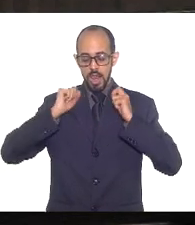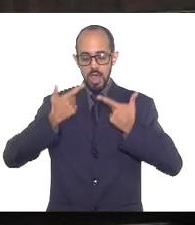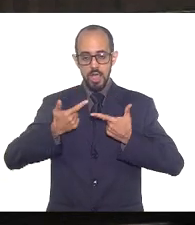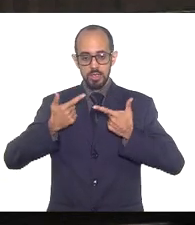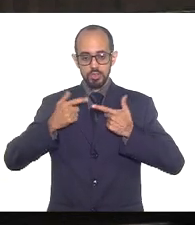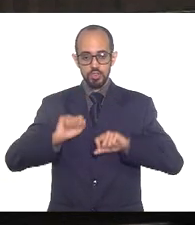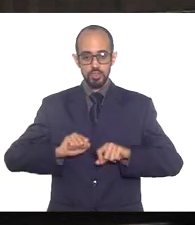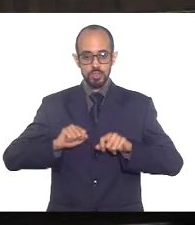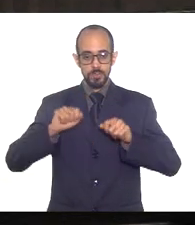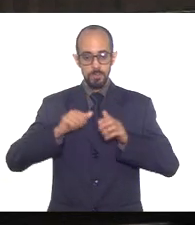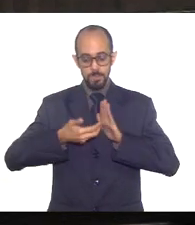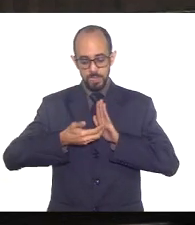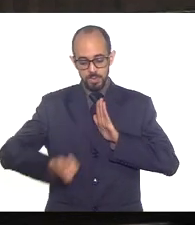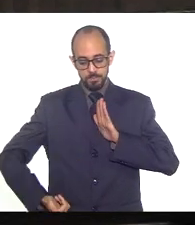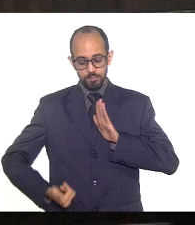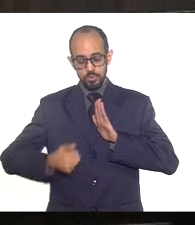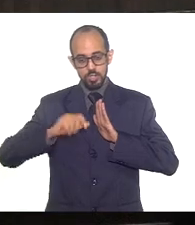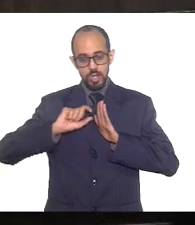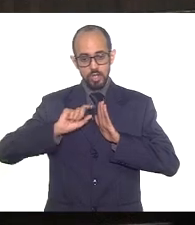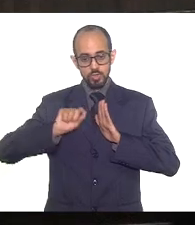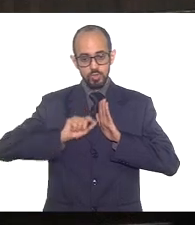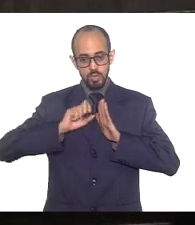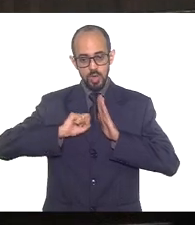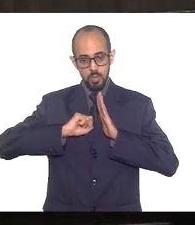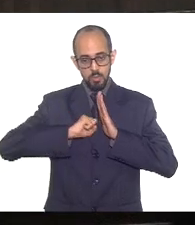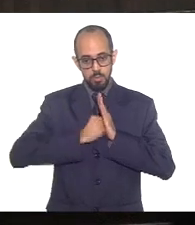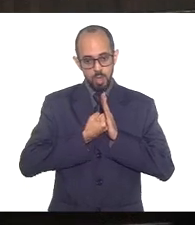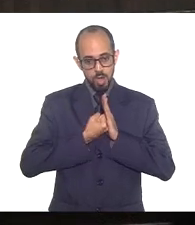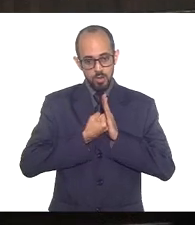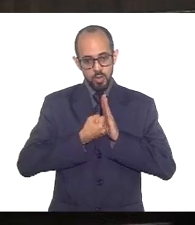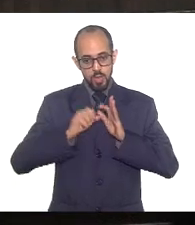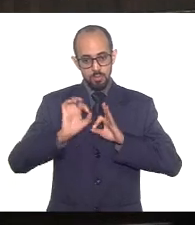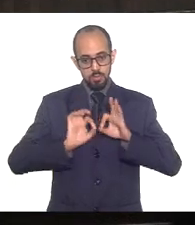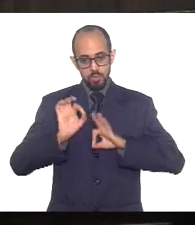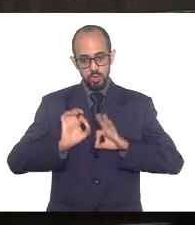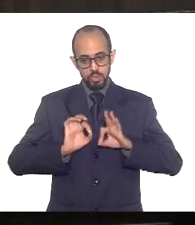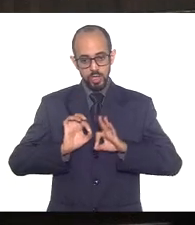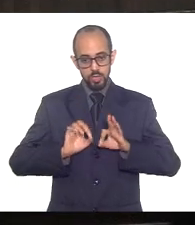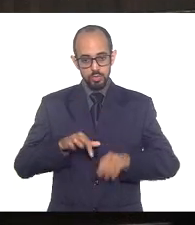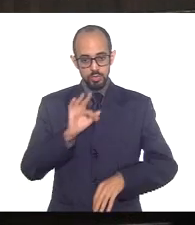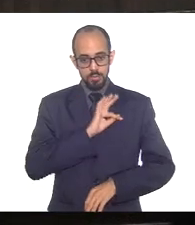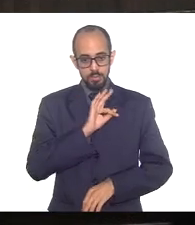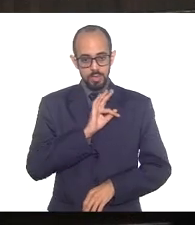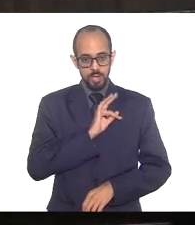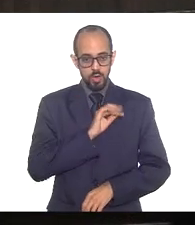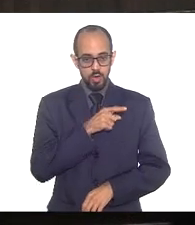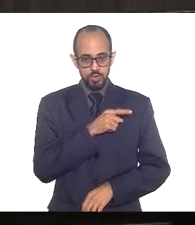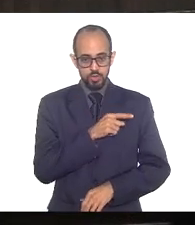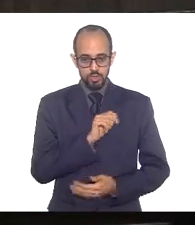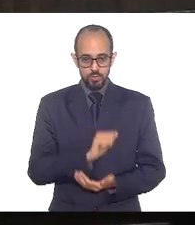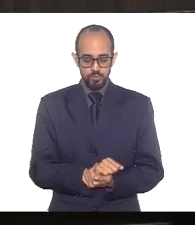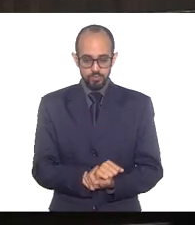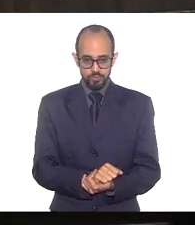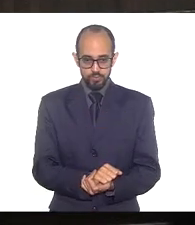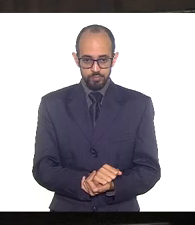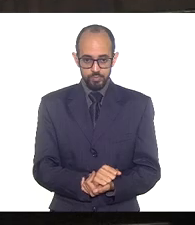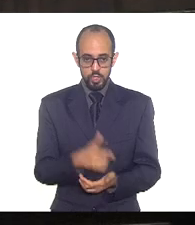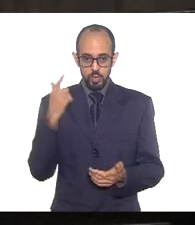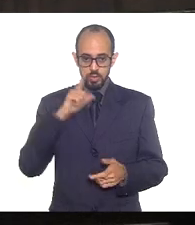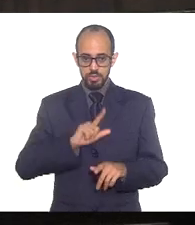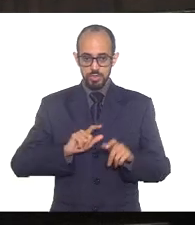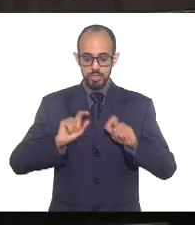que derrubasse o vento ao projeto da deputada Martha Rocha que